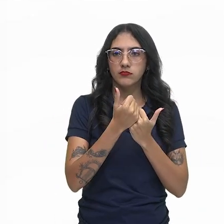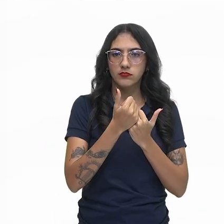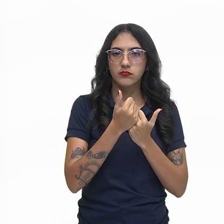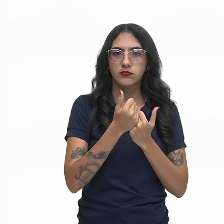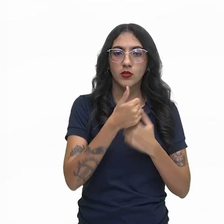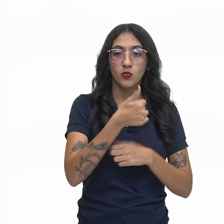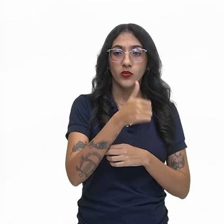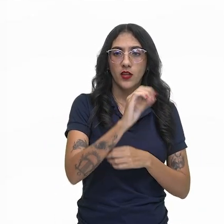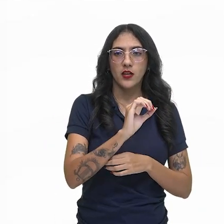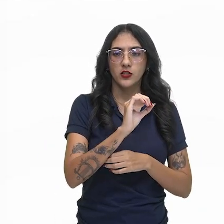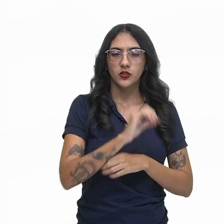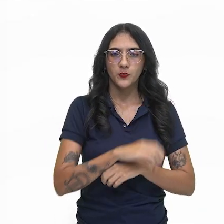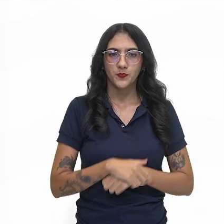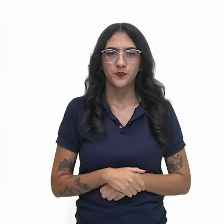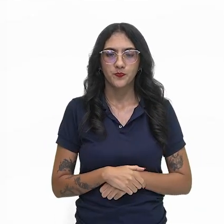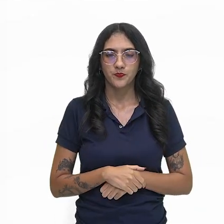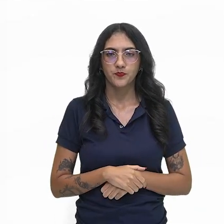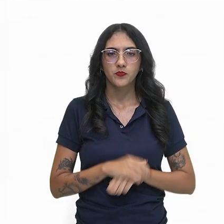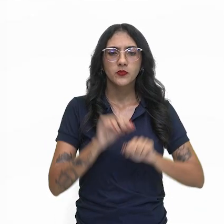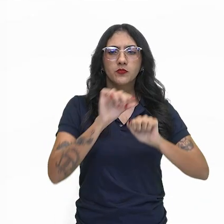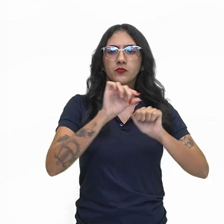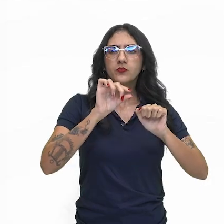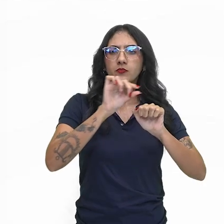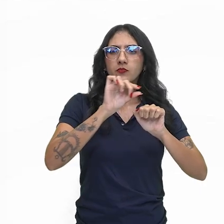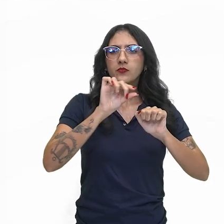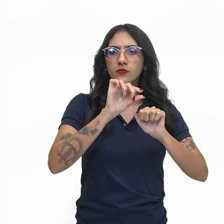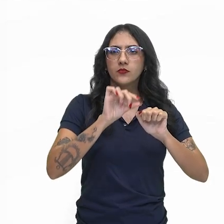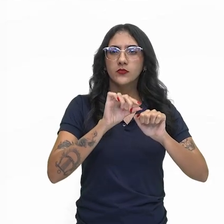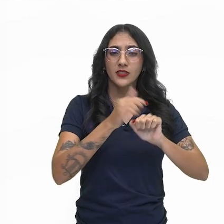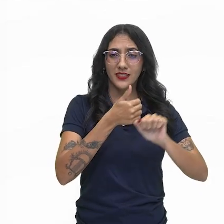10. O valor do expoente deve ser igual ao